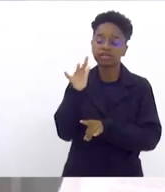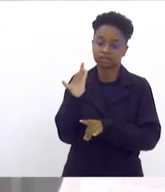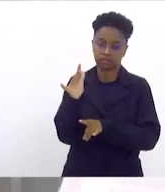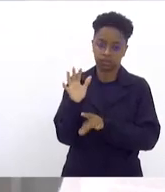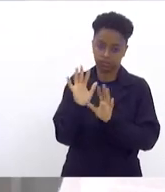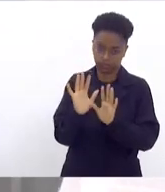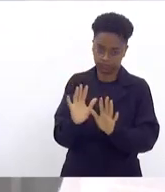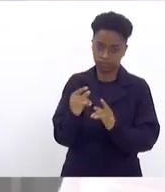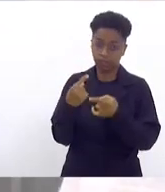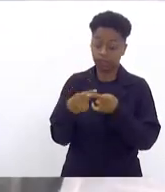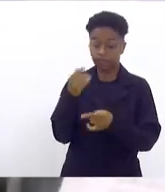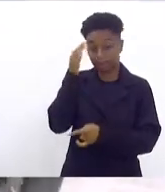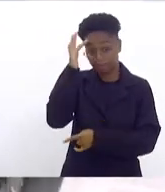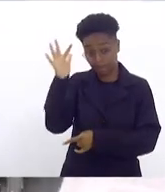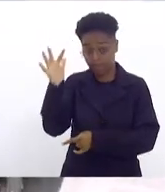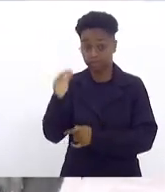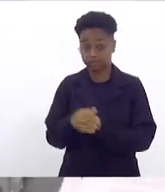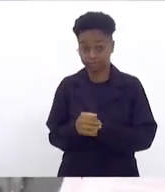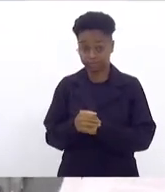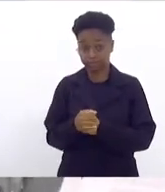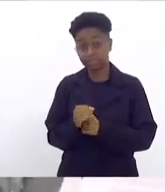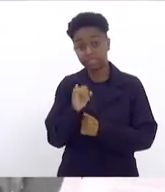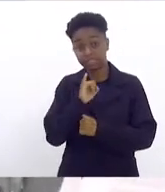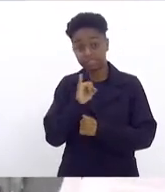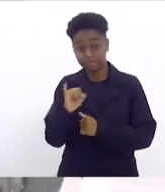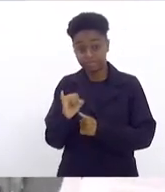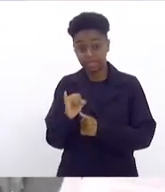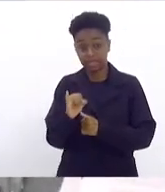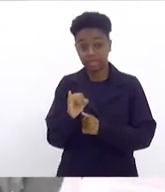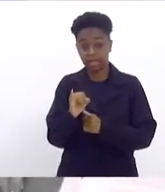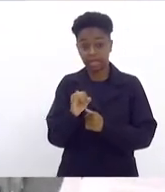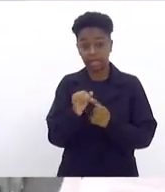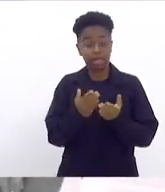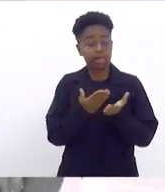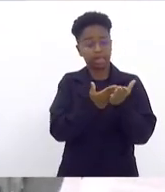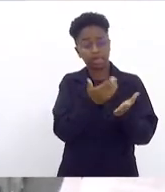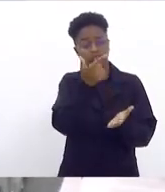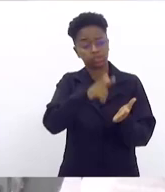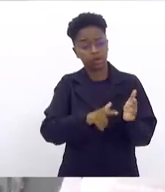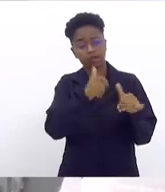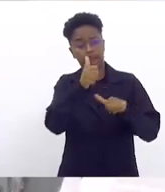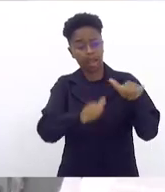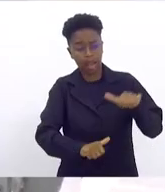Porque imaginemos o seguinte, se a baixa em diligência fosse, como